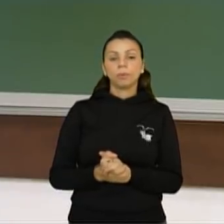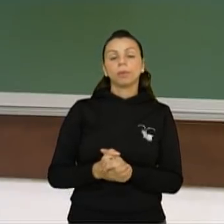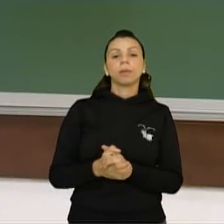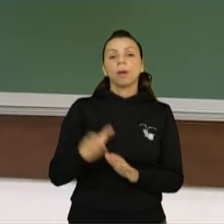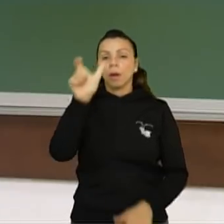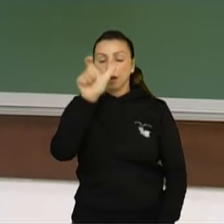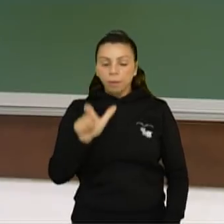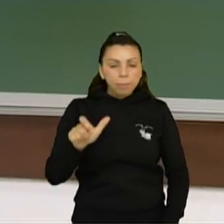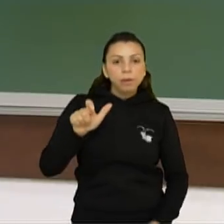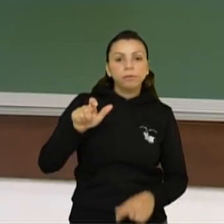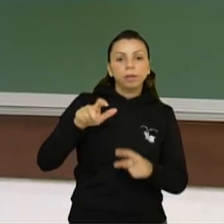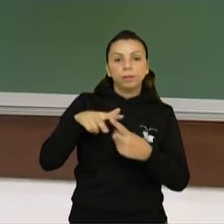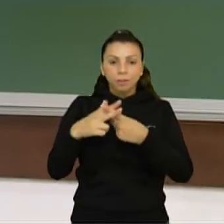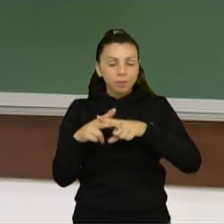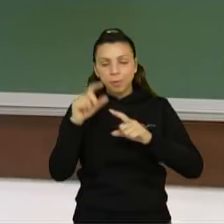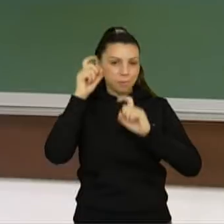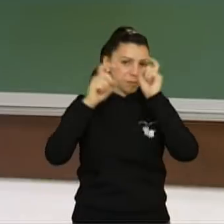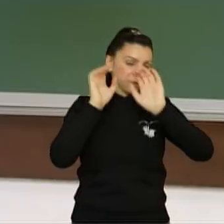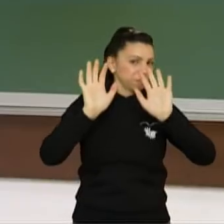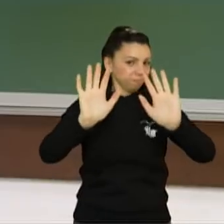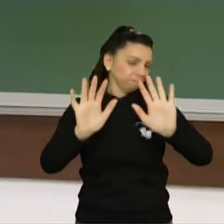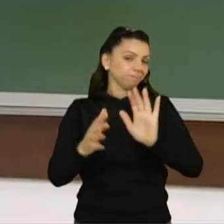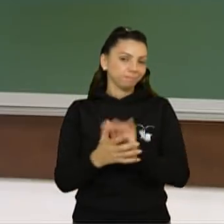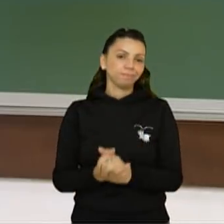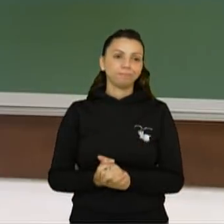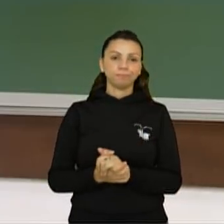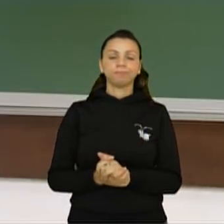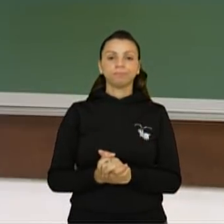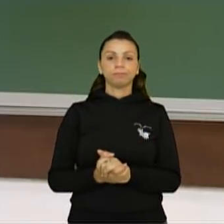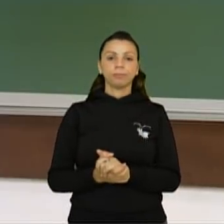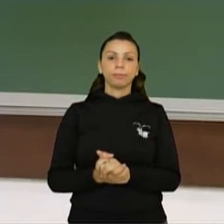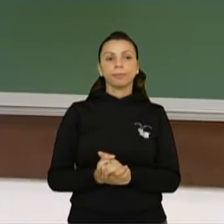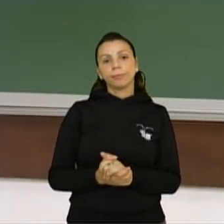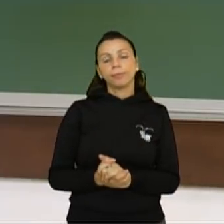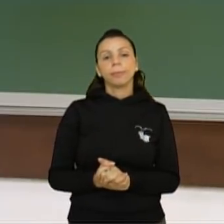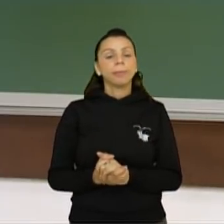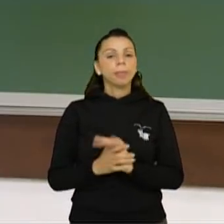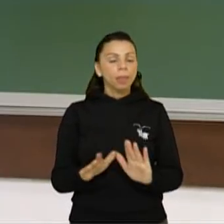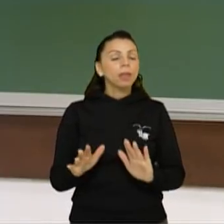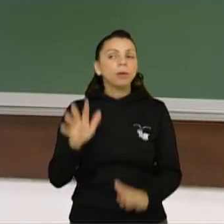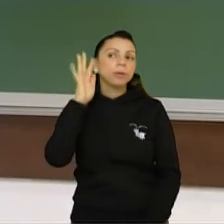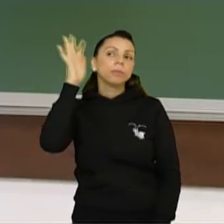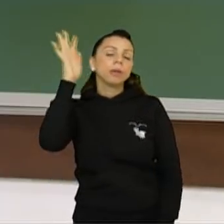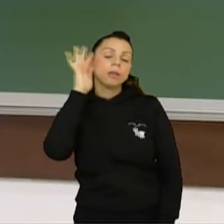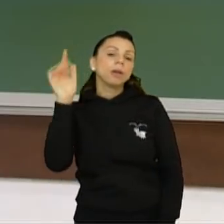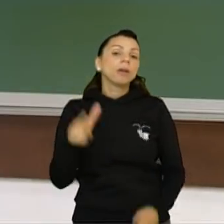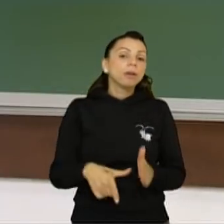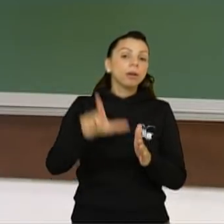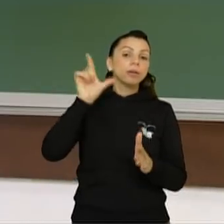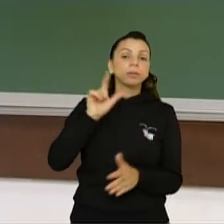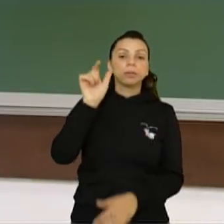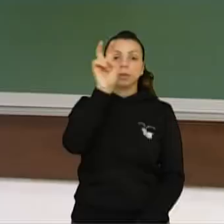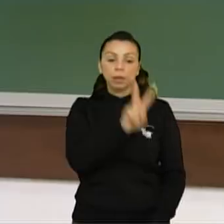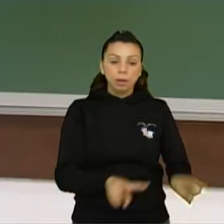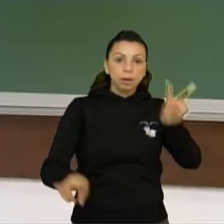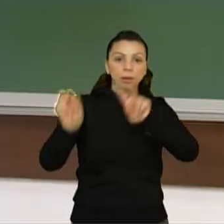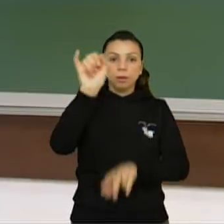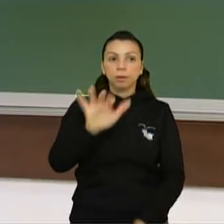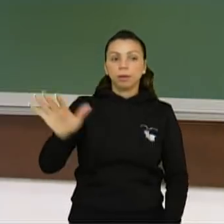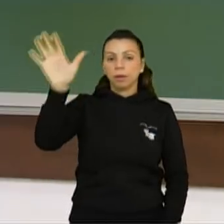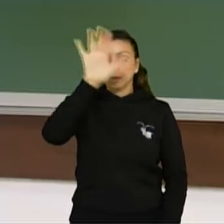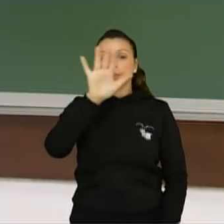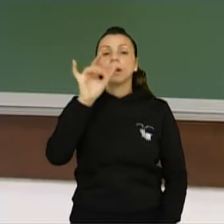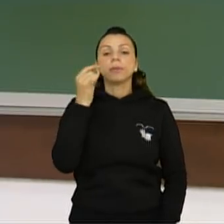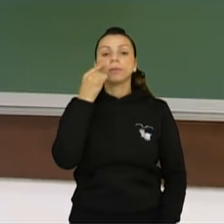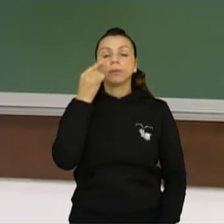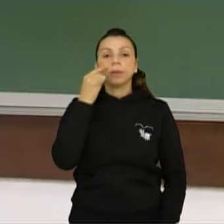ser corrigida, tá bom? Então não se preocupe com isso, tá? Então, inclusive, se pensava antes que a imagem na verdade, era assim, o olho